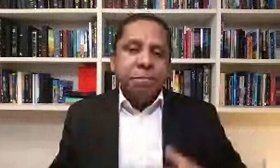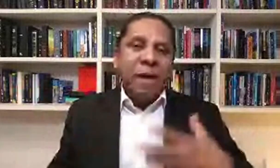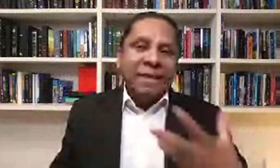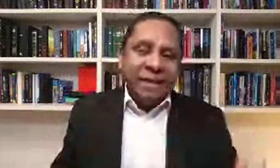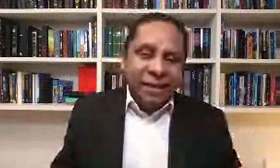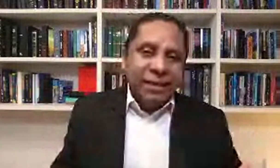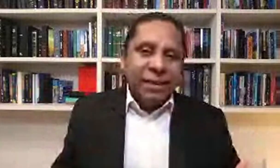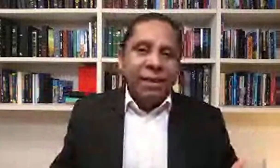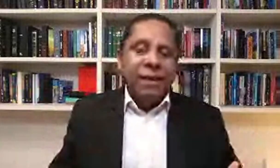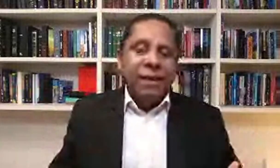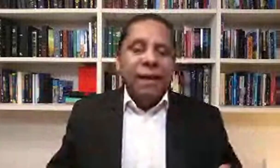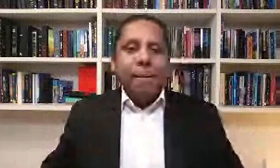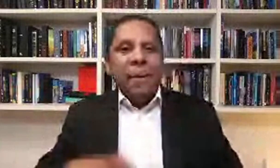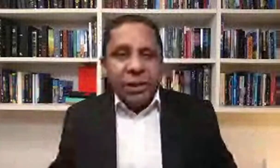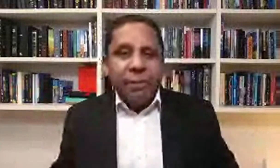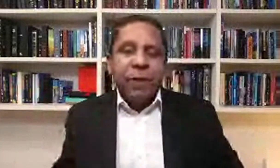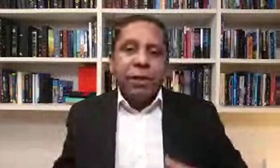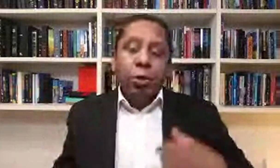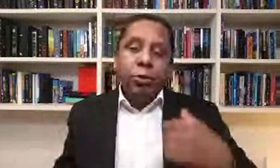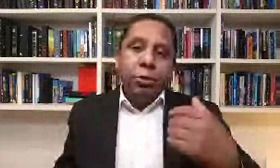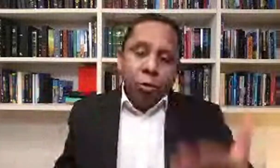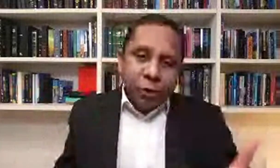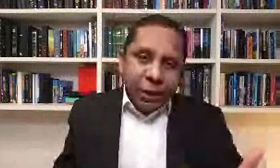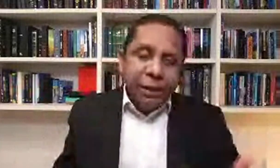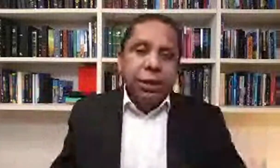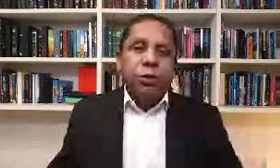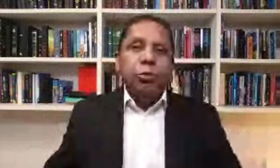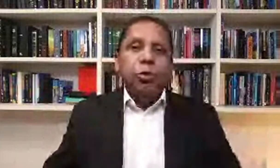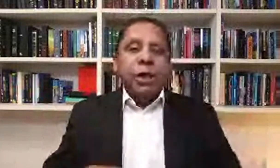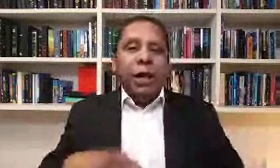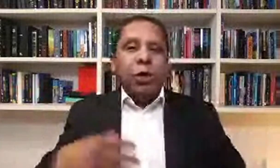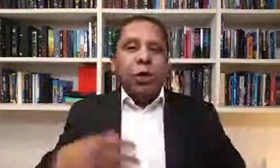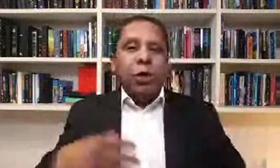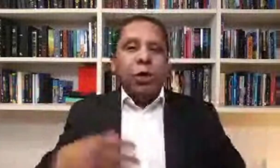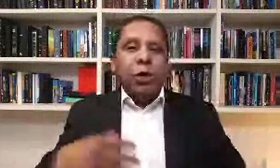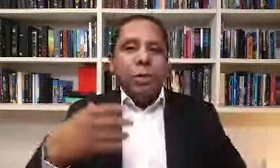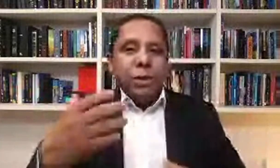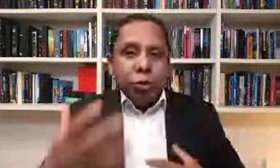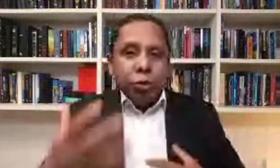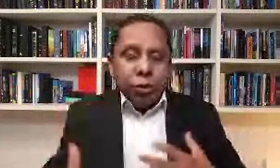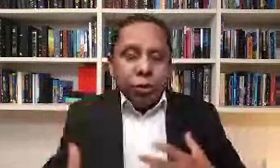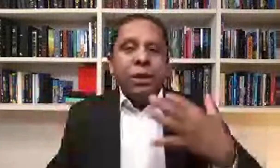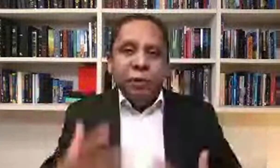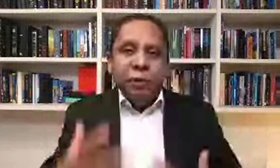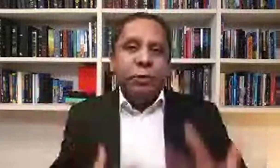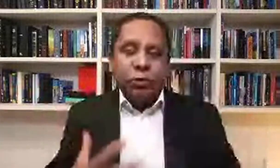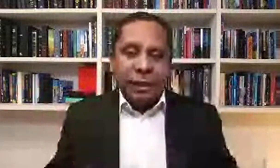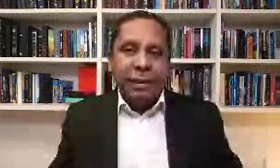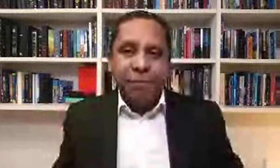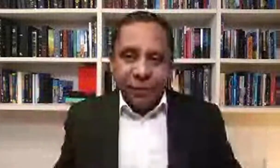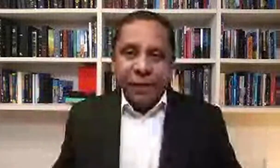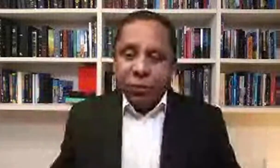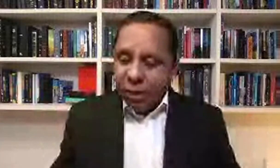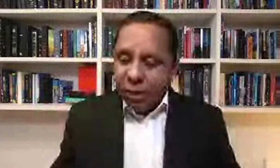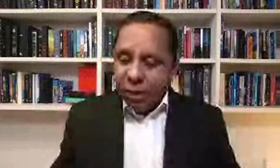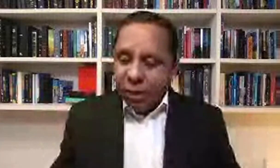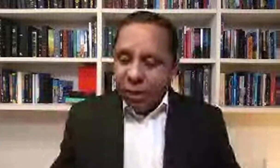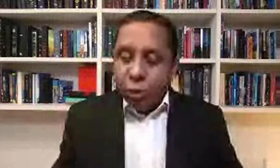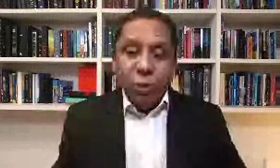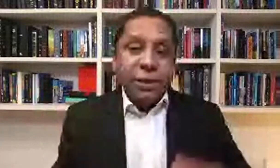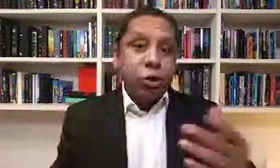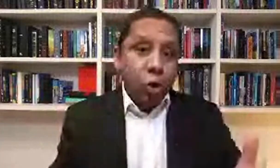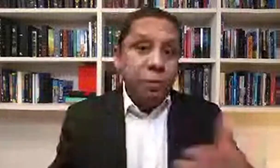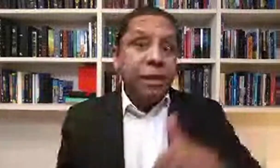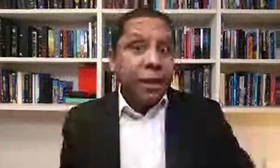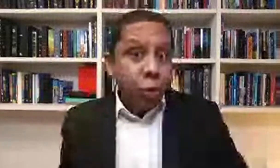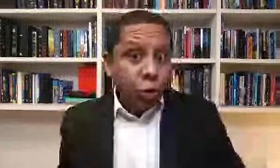movimentos batista, metodista, o luteranismo, aí começam a surgir movimentos ali, entendeu? Com